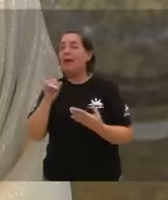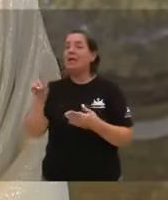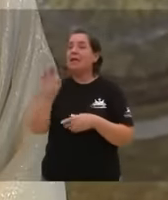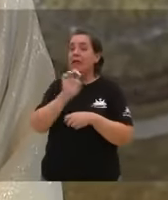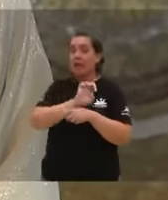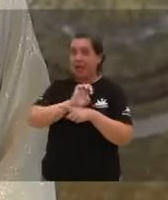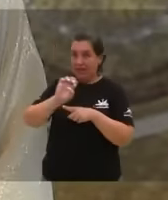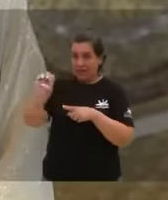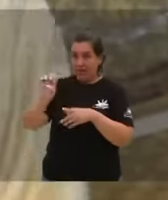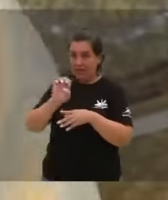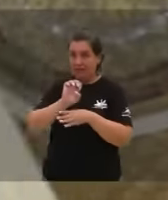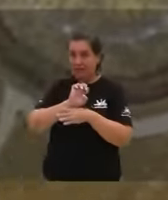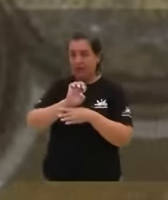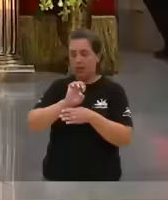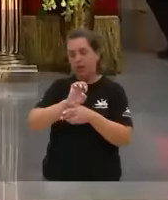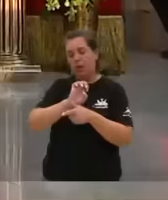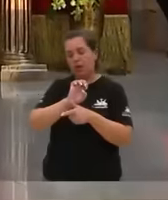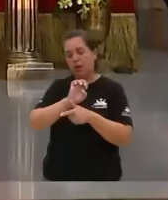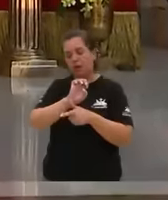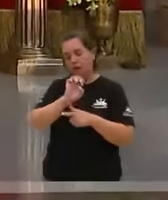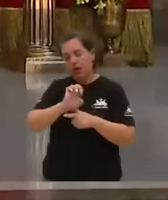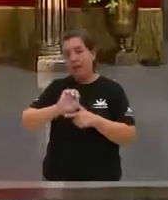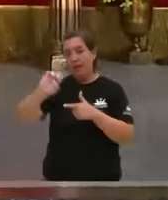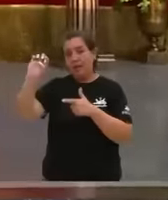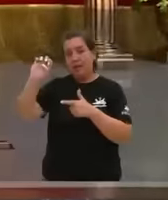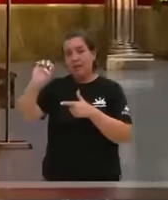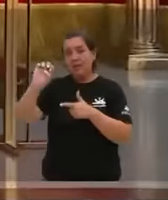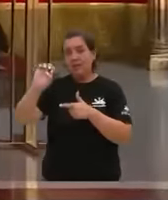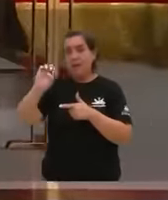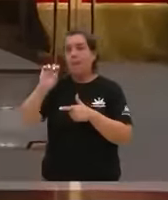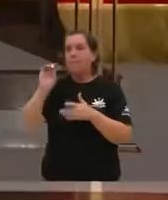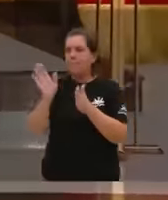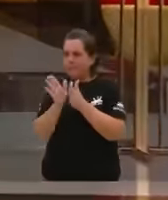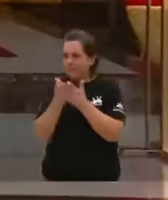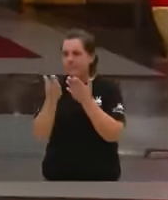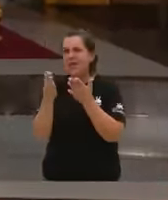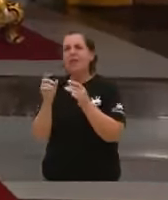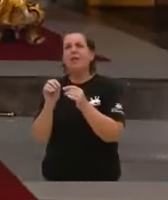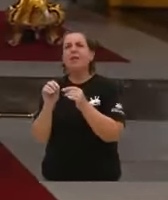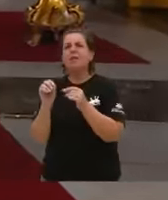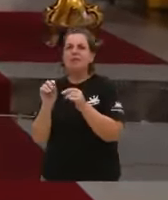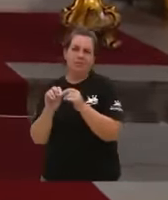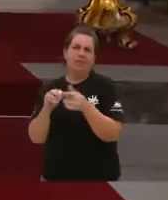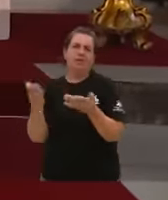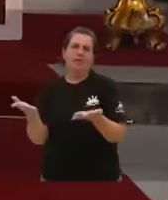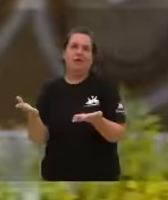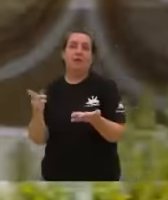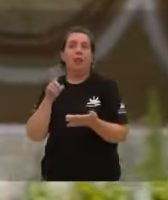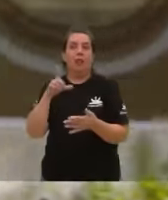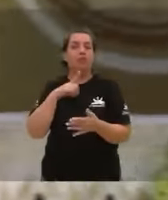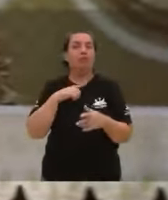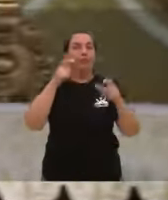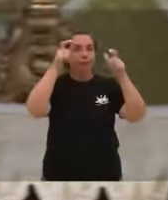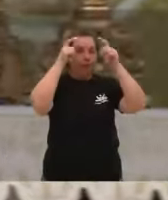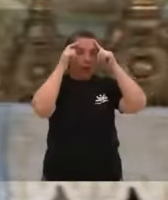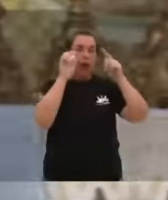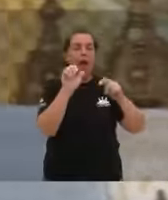milagres, mas que lá tinha um rei, Acabe, que